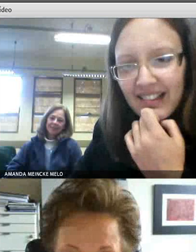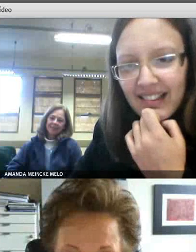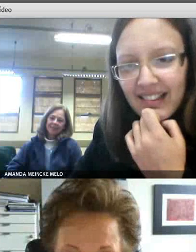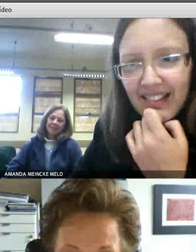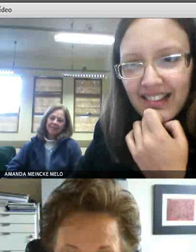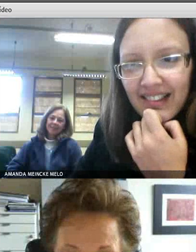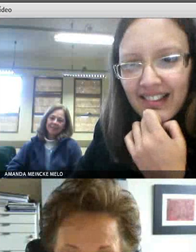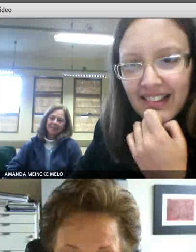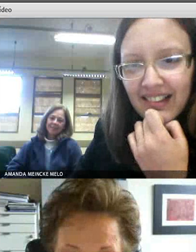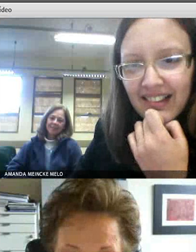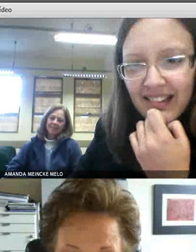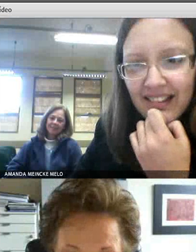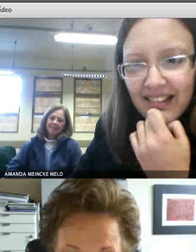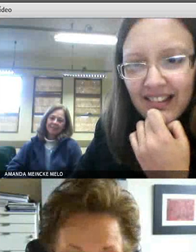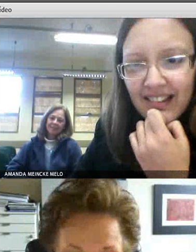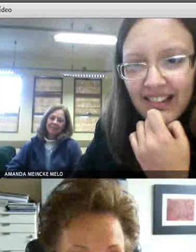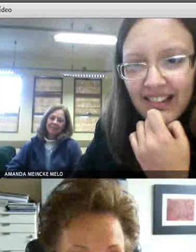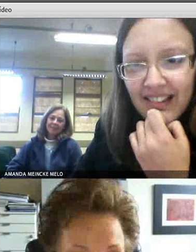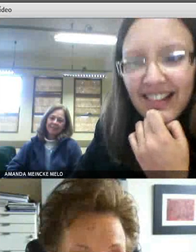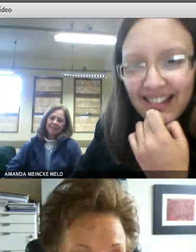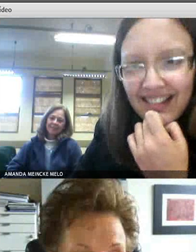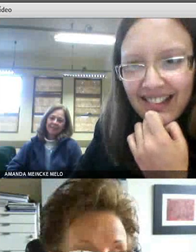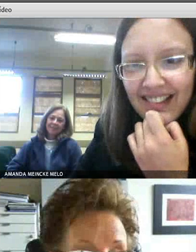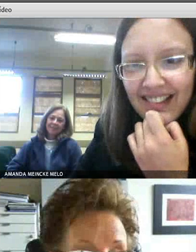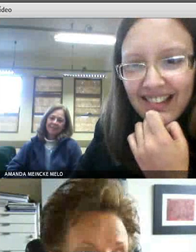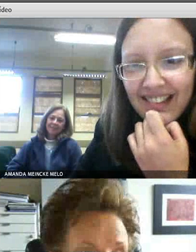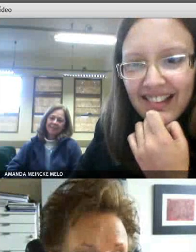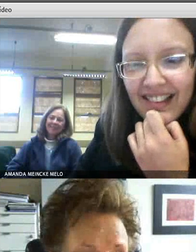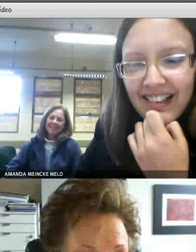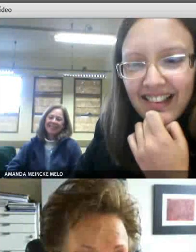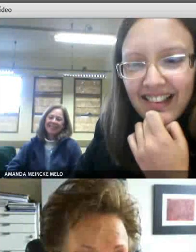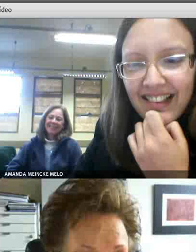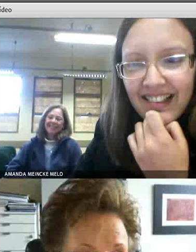indica, professora Léa, parabéns pelas colocações e obrigado.